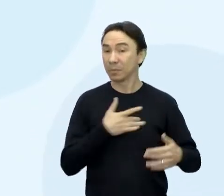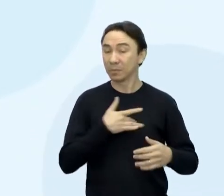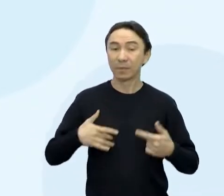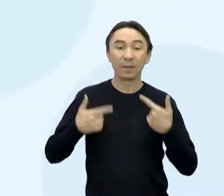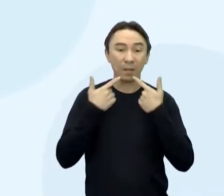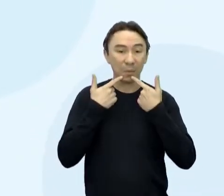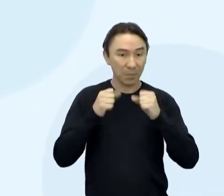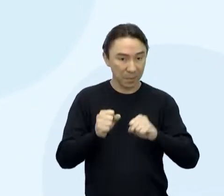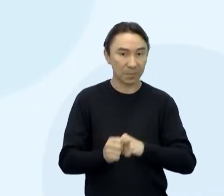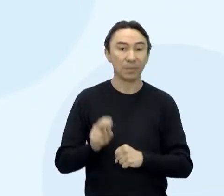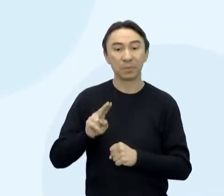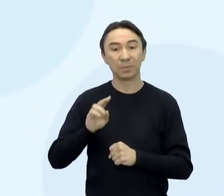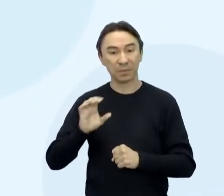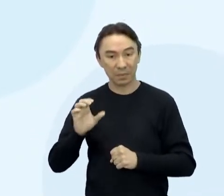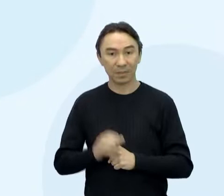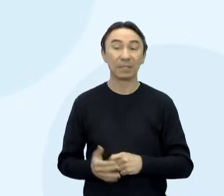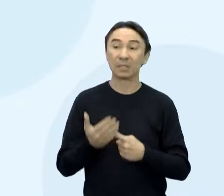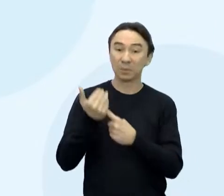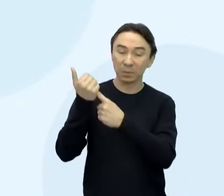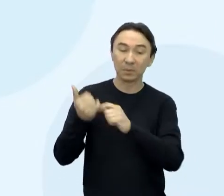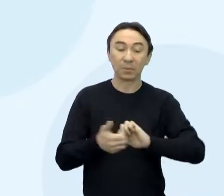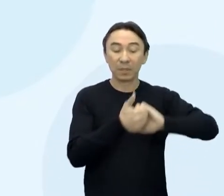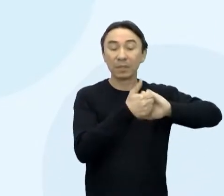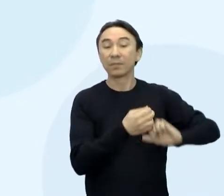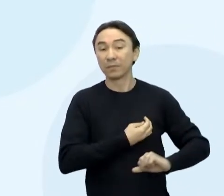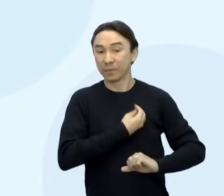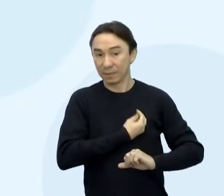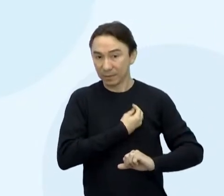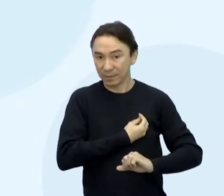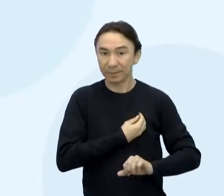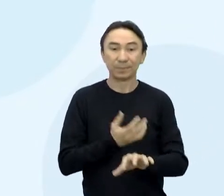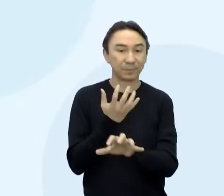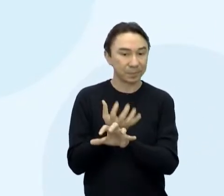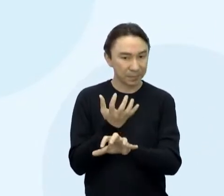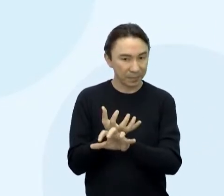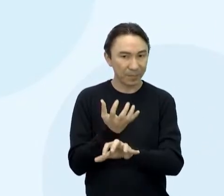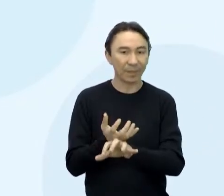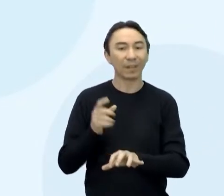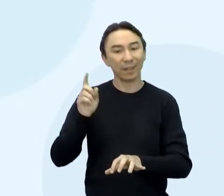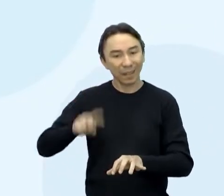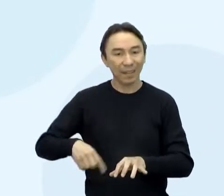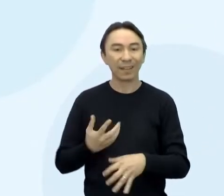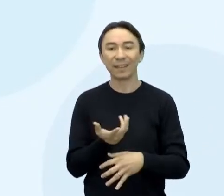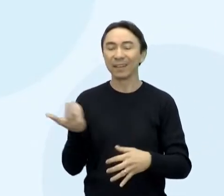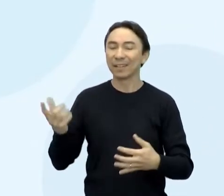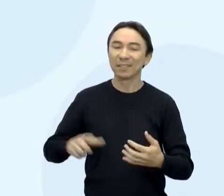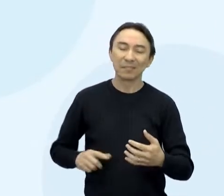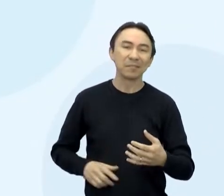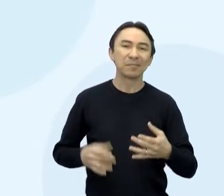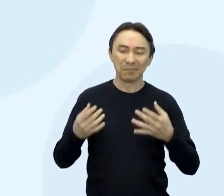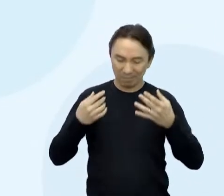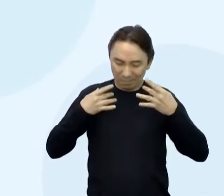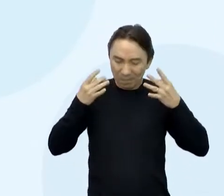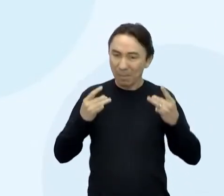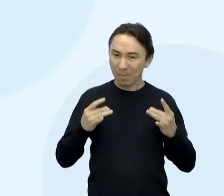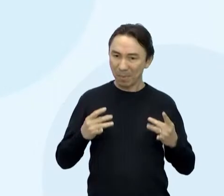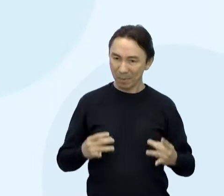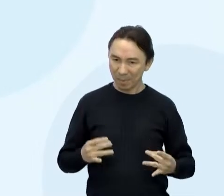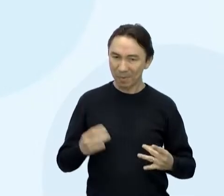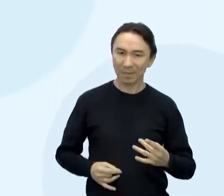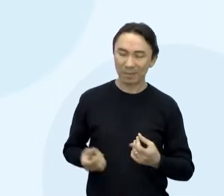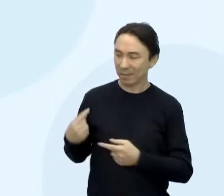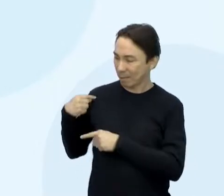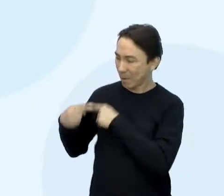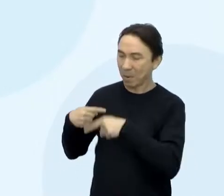curricular é Tecnologia e Qualidade de Vida, o nosso componente Características Adquiridas ou Hereditárias. Estamos, olha só,